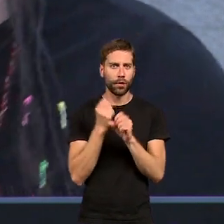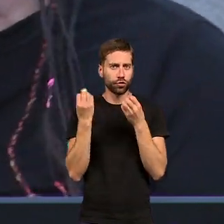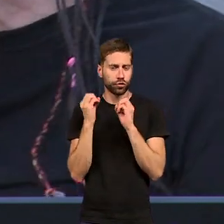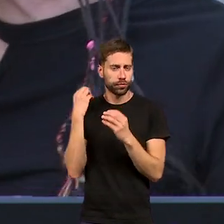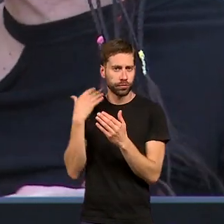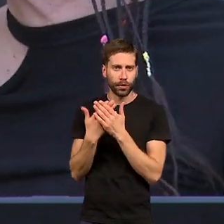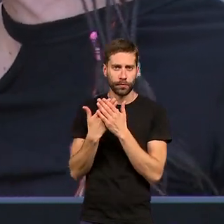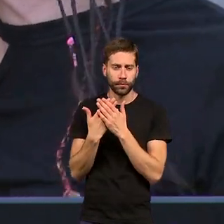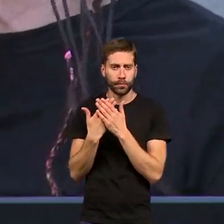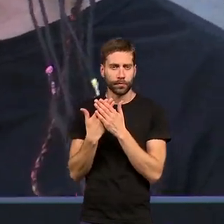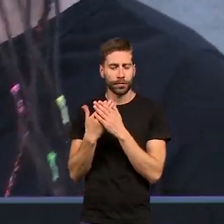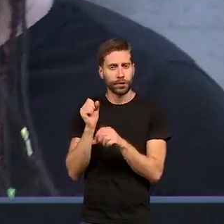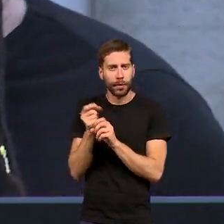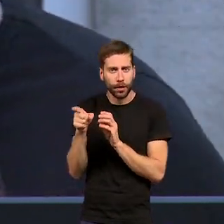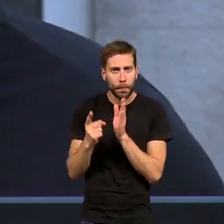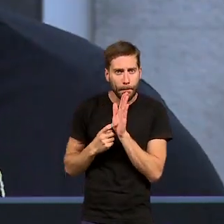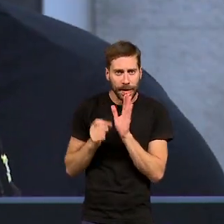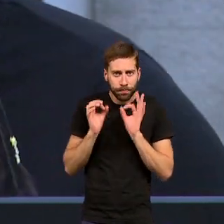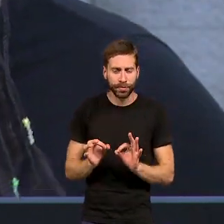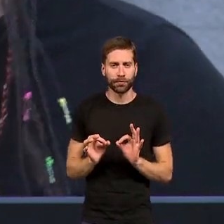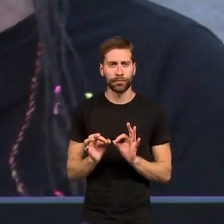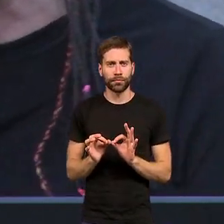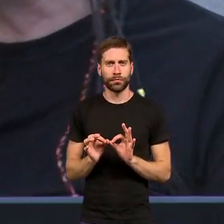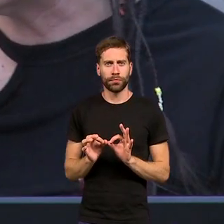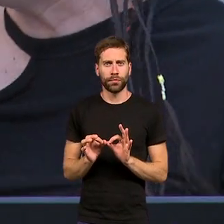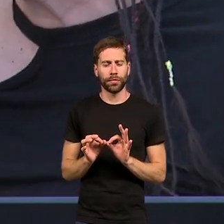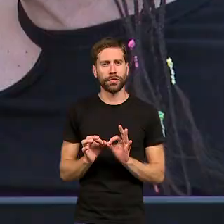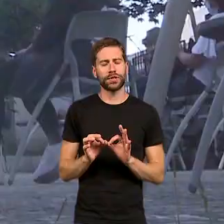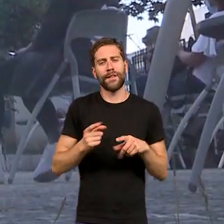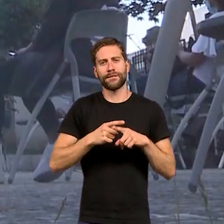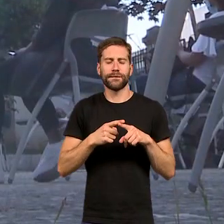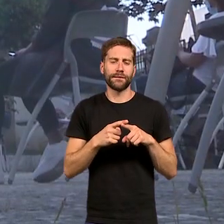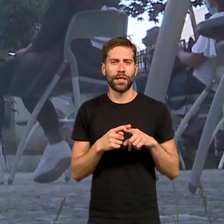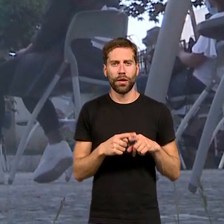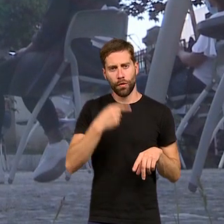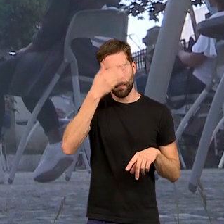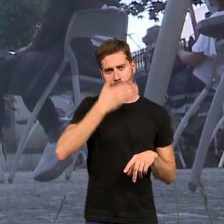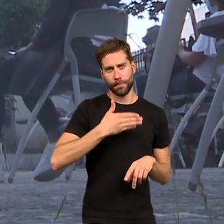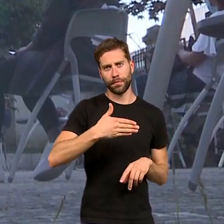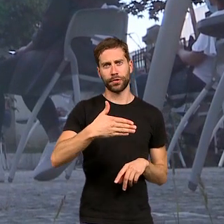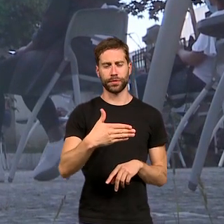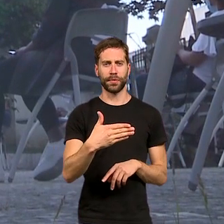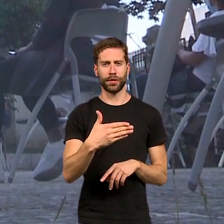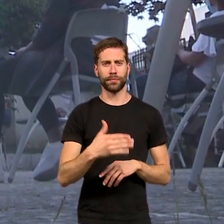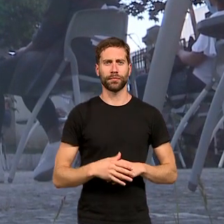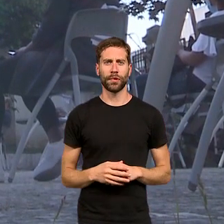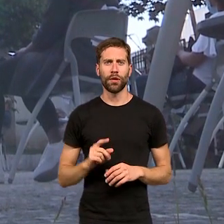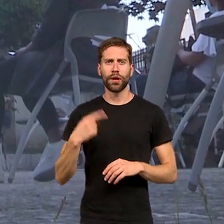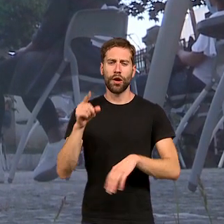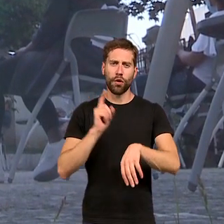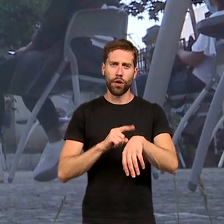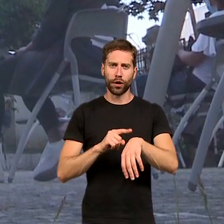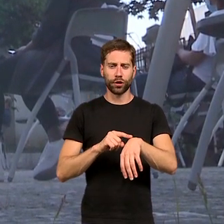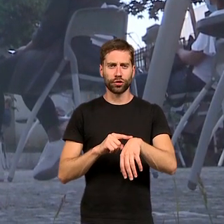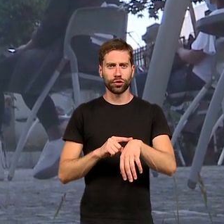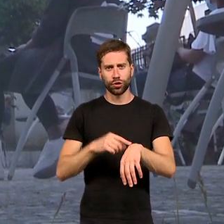trabalhar, e que seria interessante termos aqui uma semana em que, todos